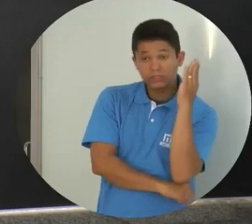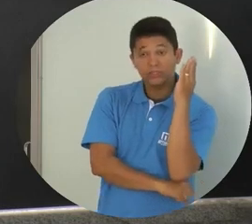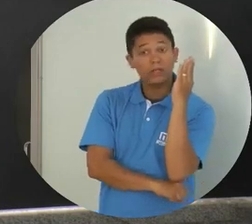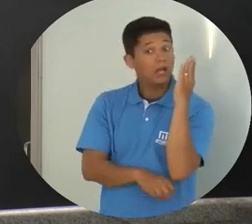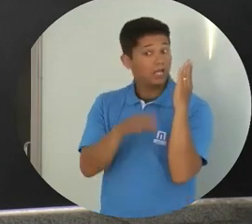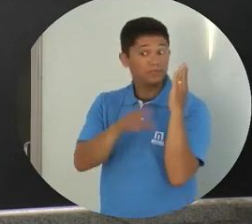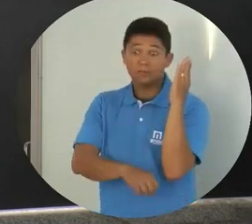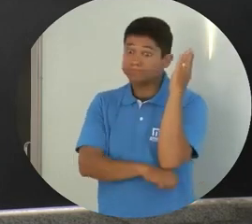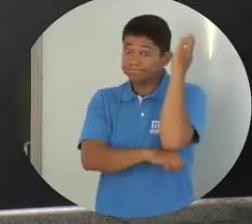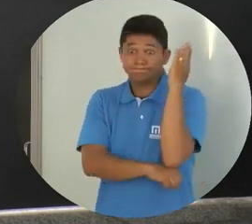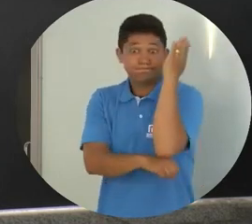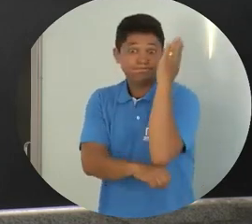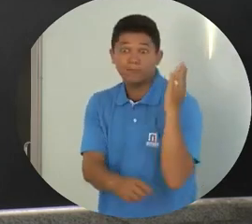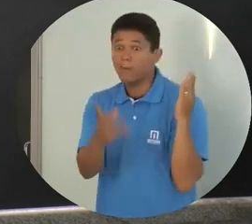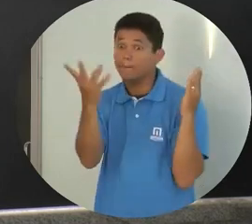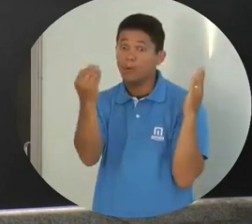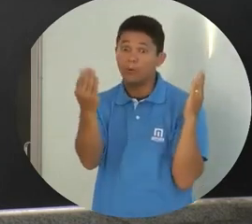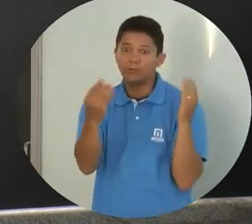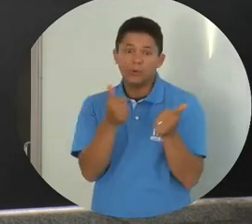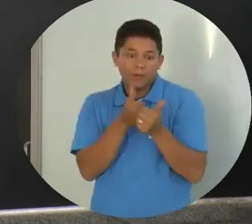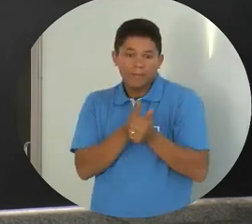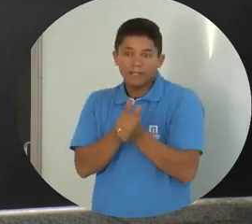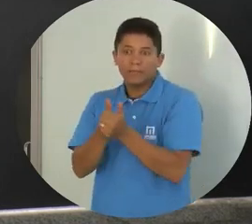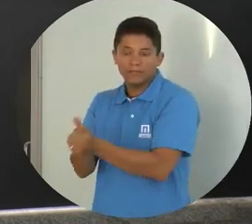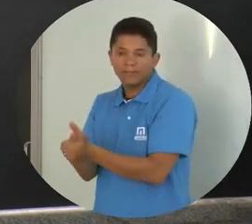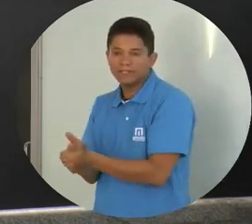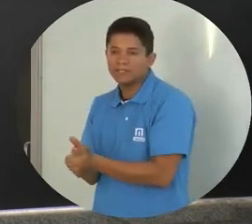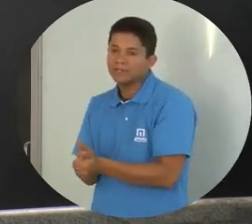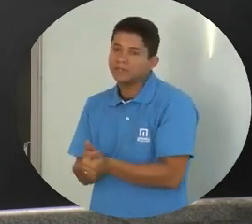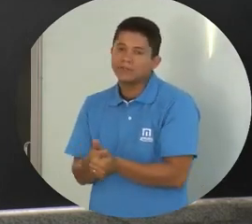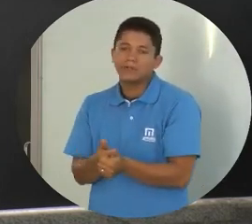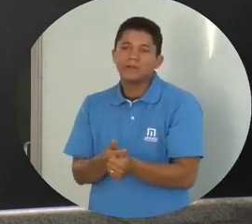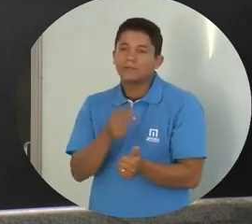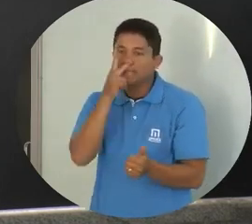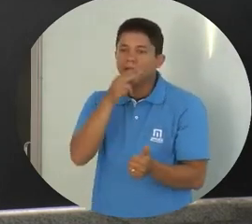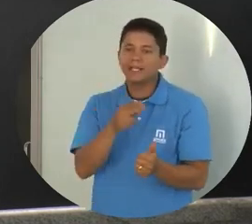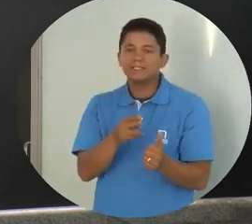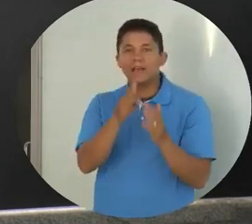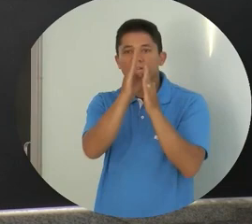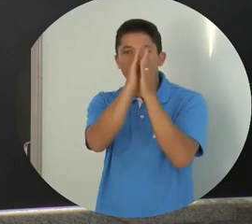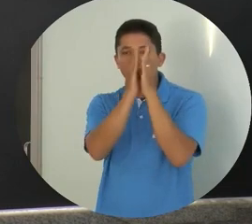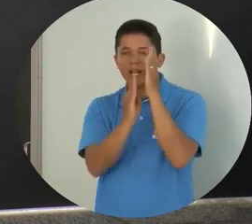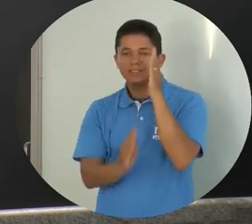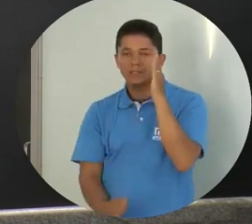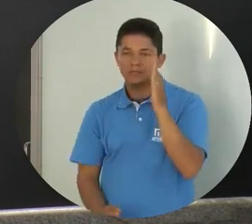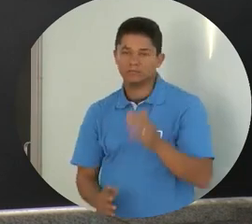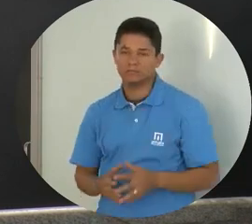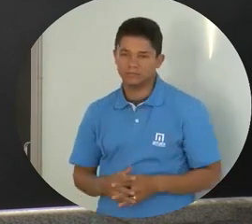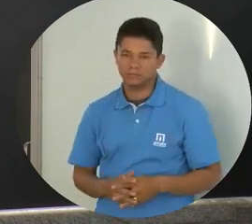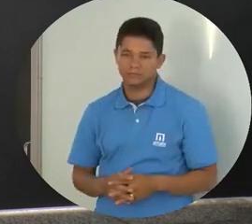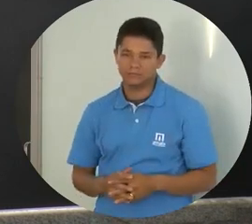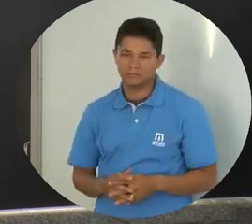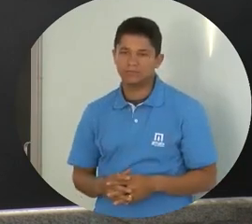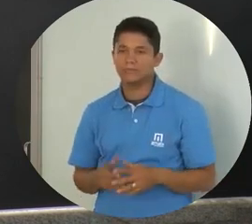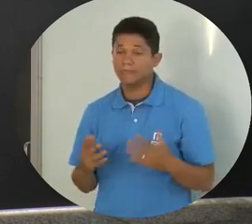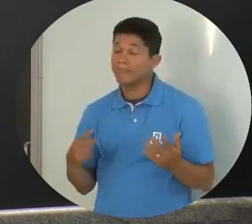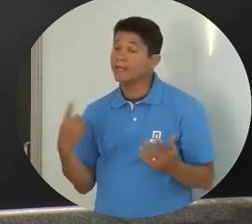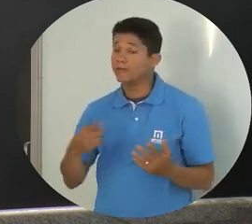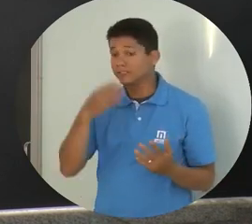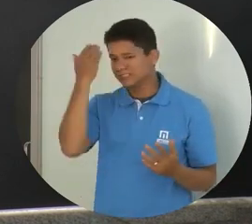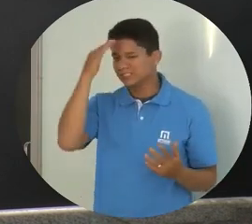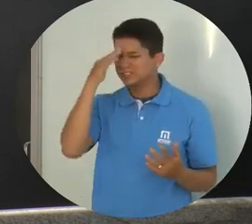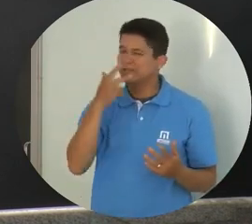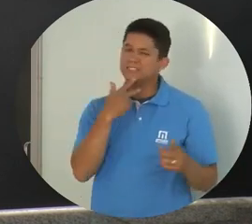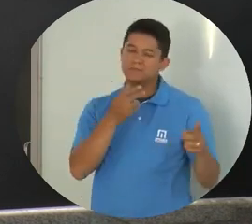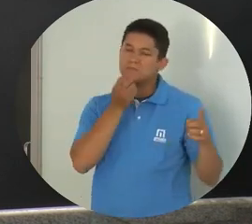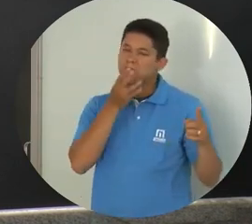tão grande que eles fiquem muito próximos, você acaba formando uma linha de pré-fissuração na estrutura. Então, a gente entende que não é